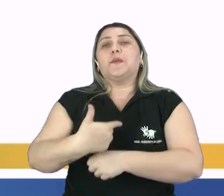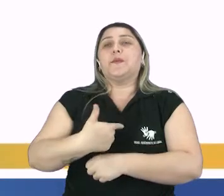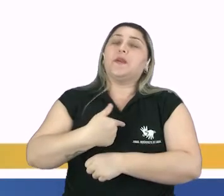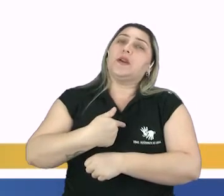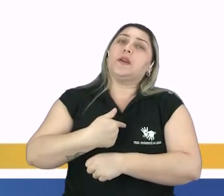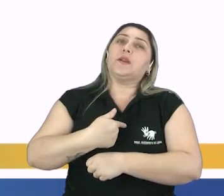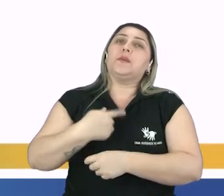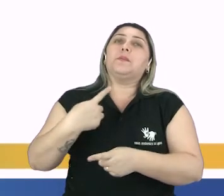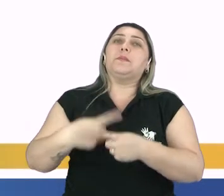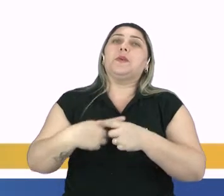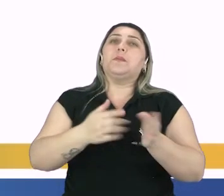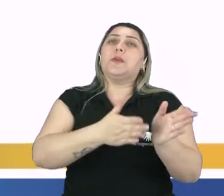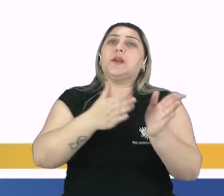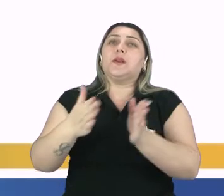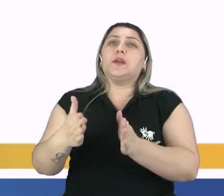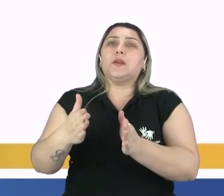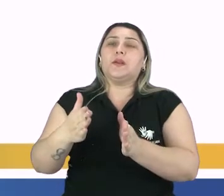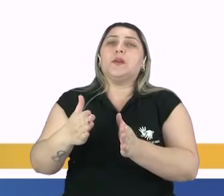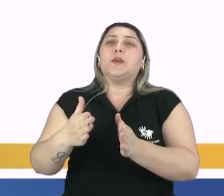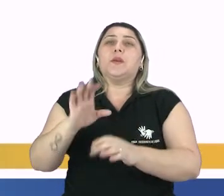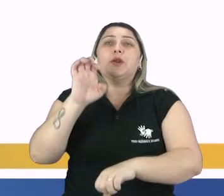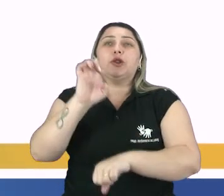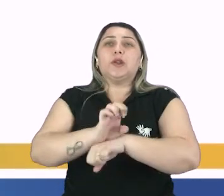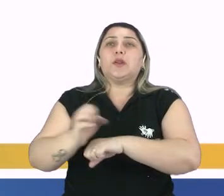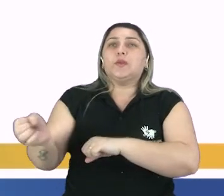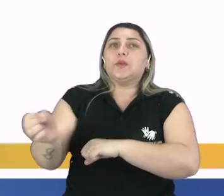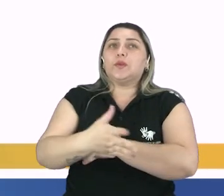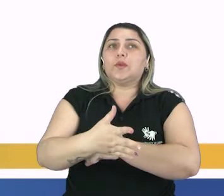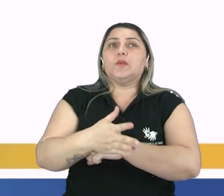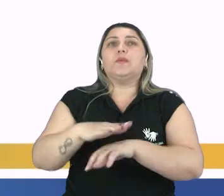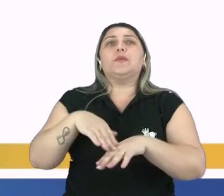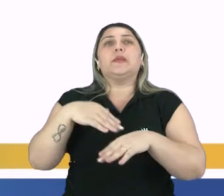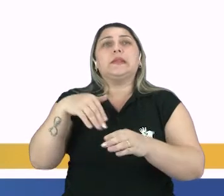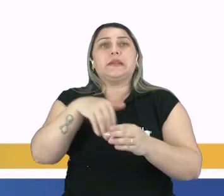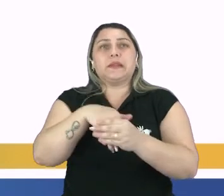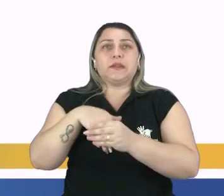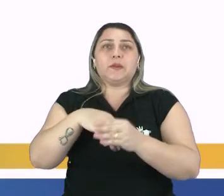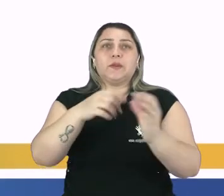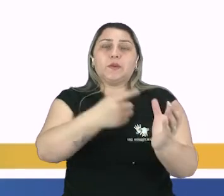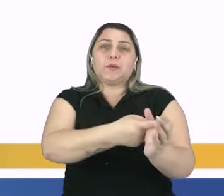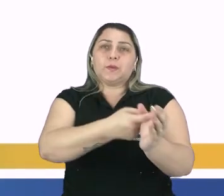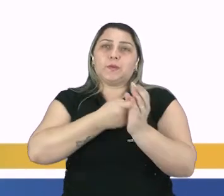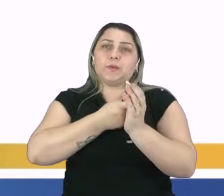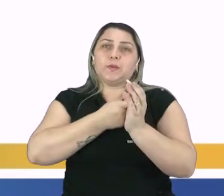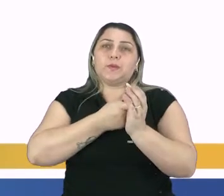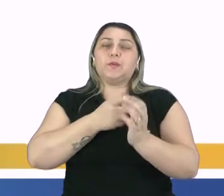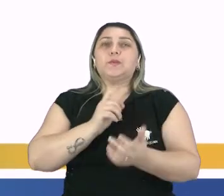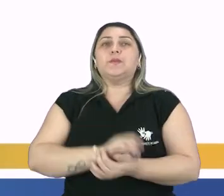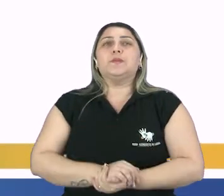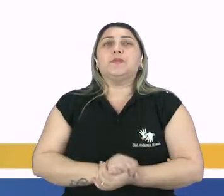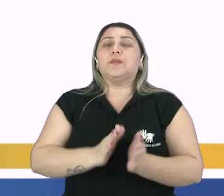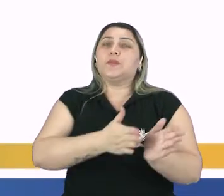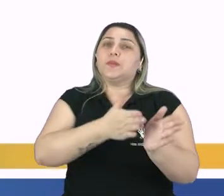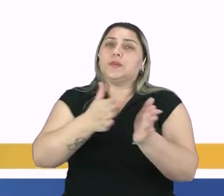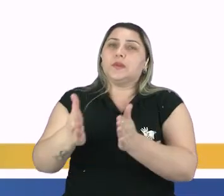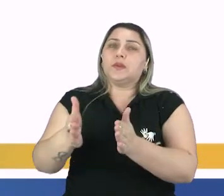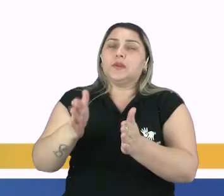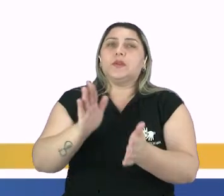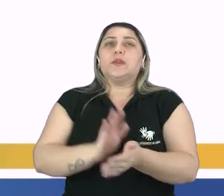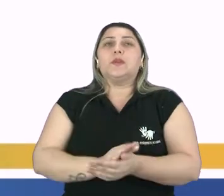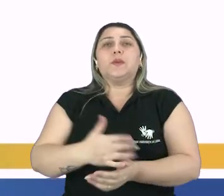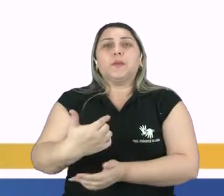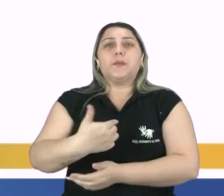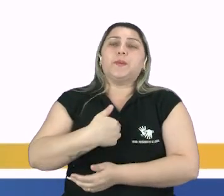ficou marcada pelo período do chamado Estado Novo, no qual as eleições foram suspensas, que foi o período em que